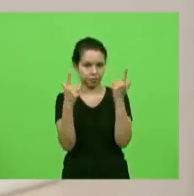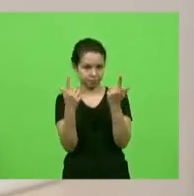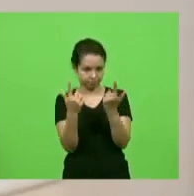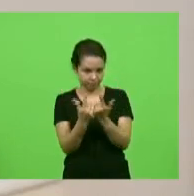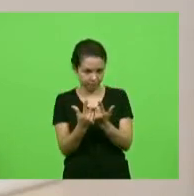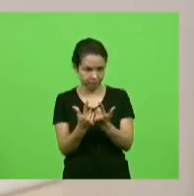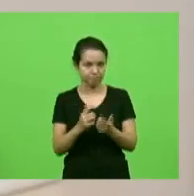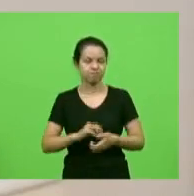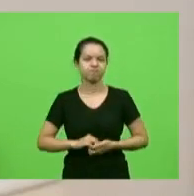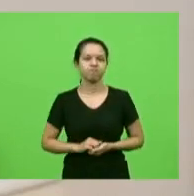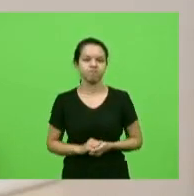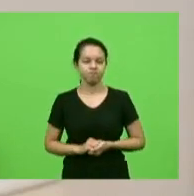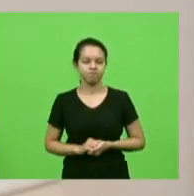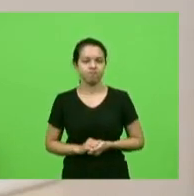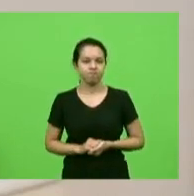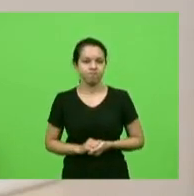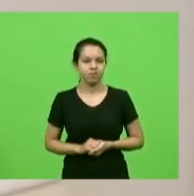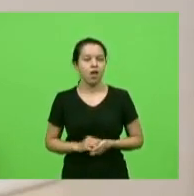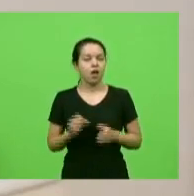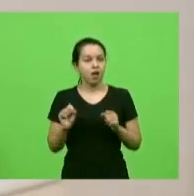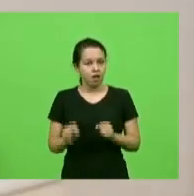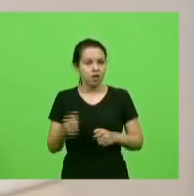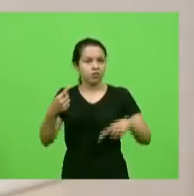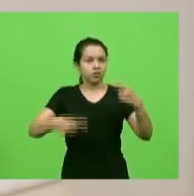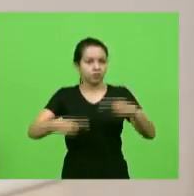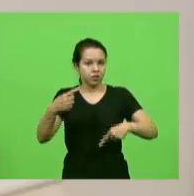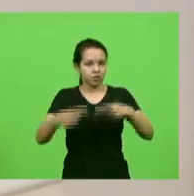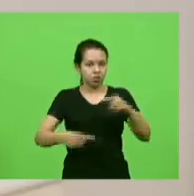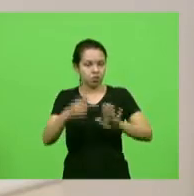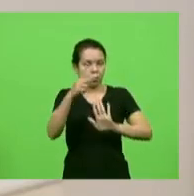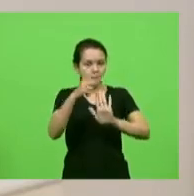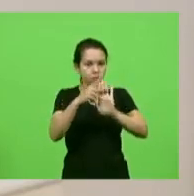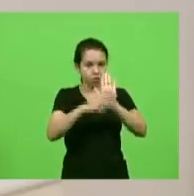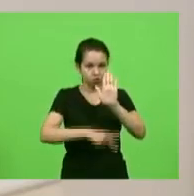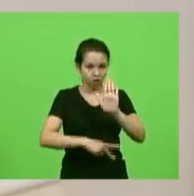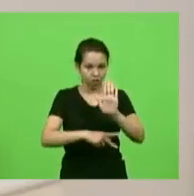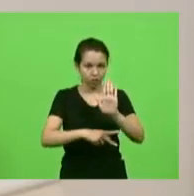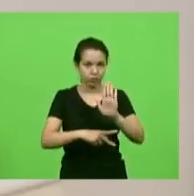Catarina, submetendo a deliberação do projeto de